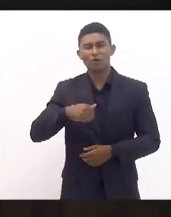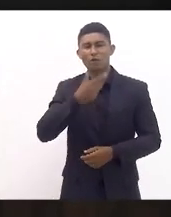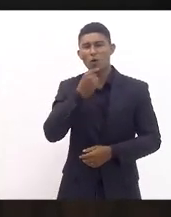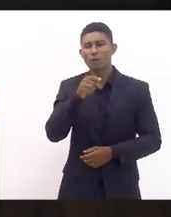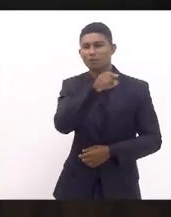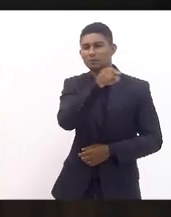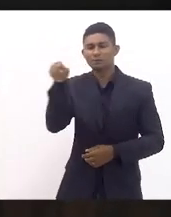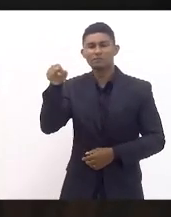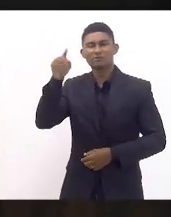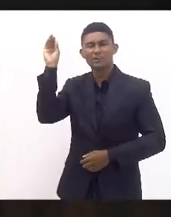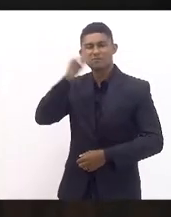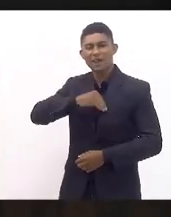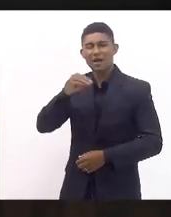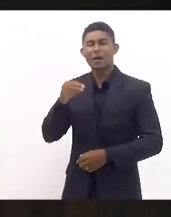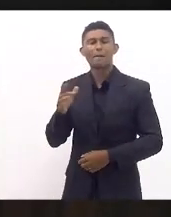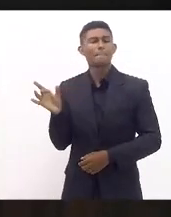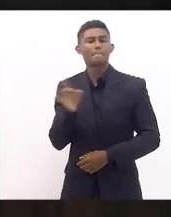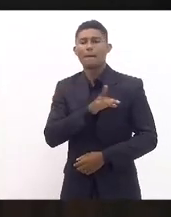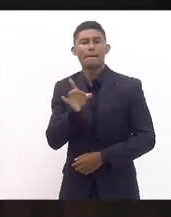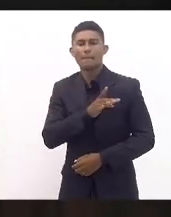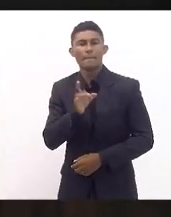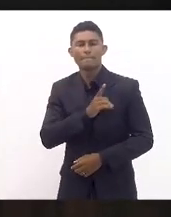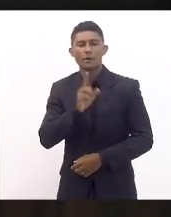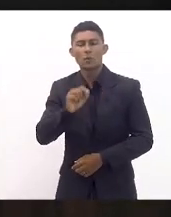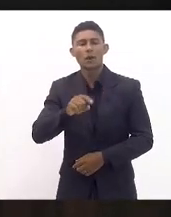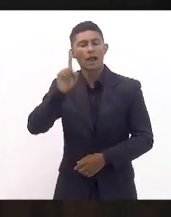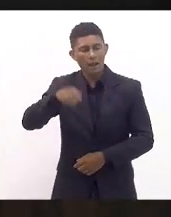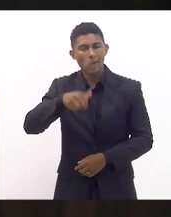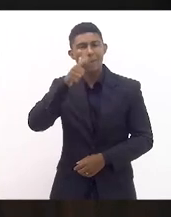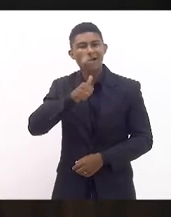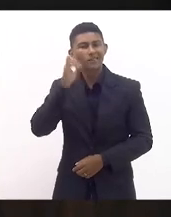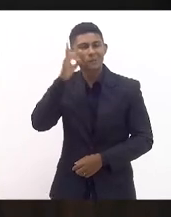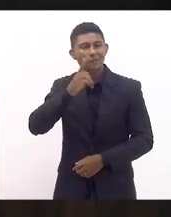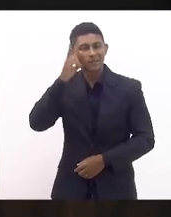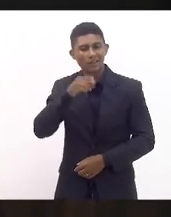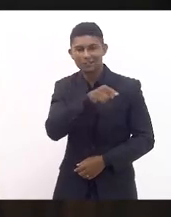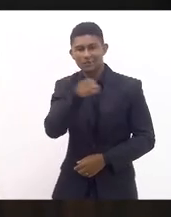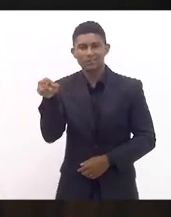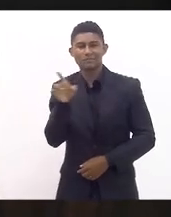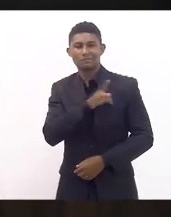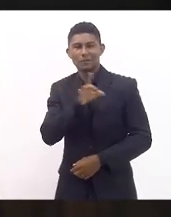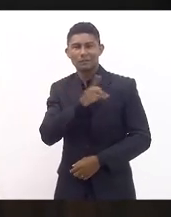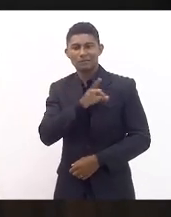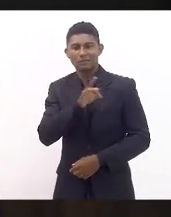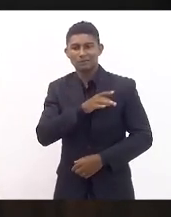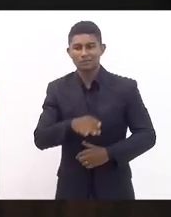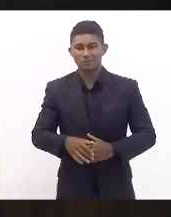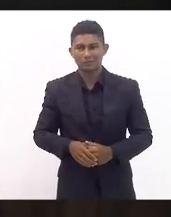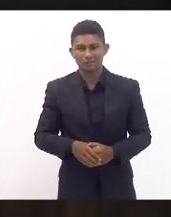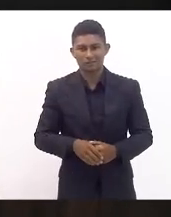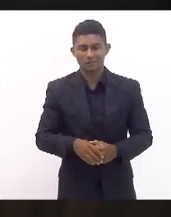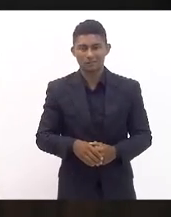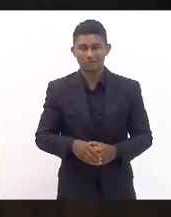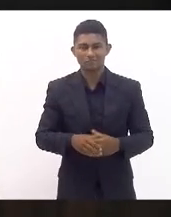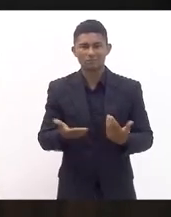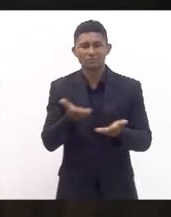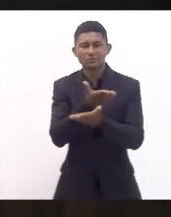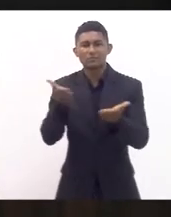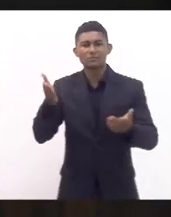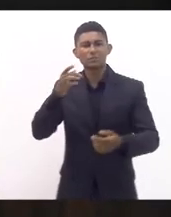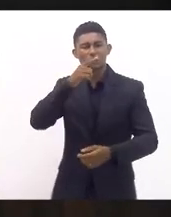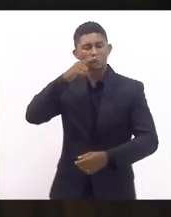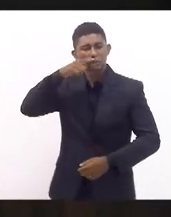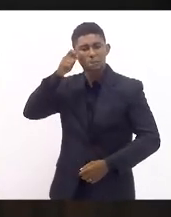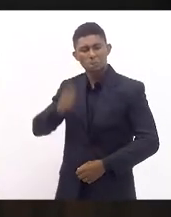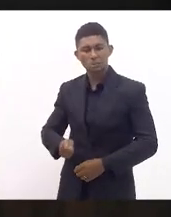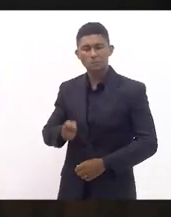homens, com medinho de deputadas mulheres. São tão tais e são tão machistas que